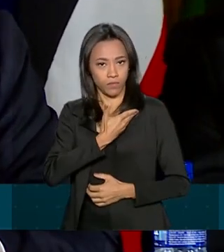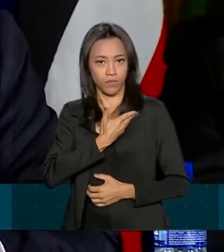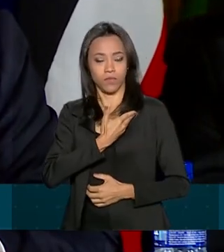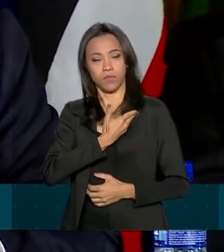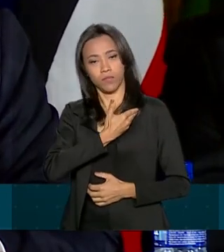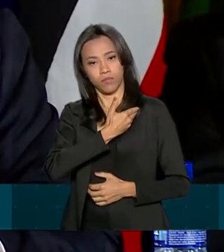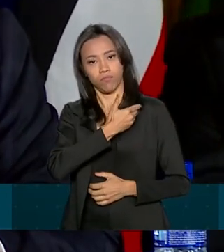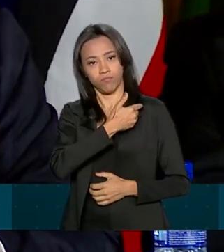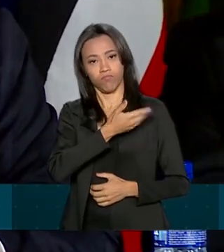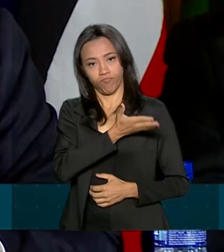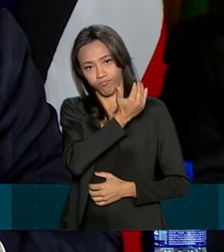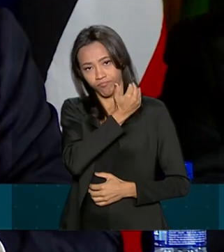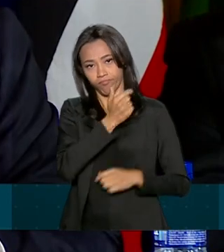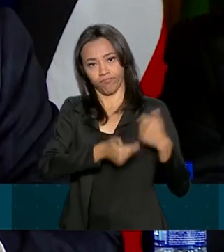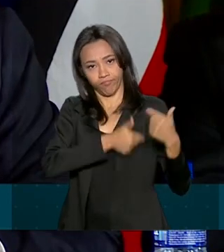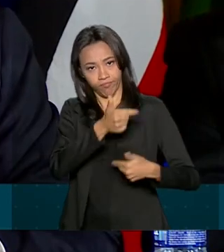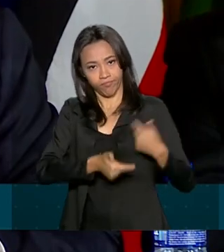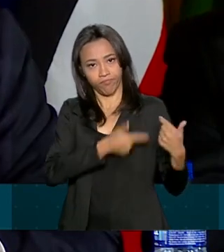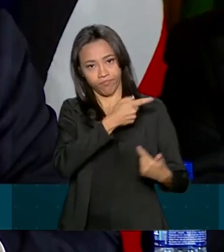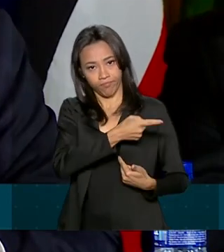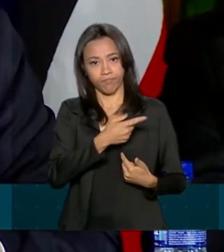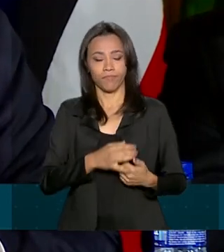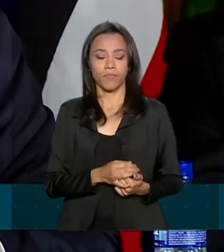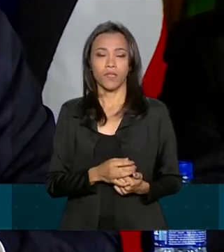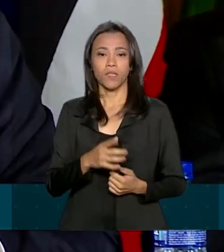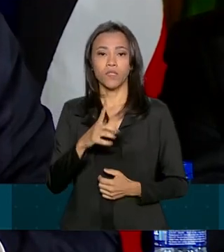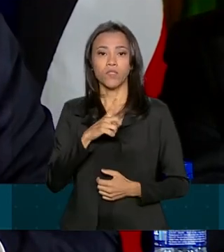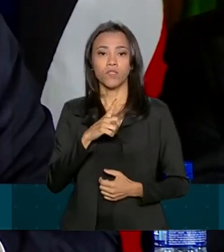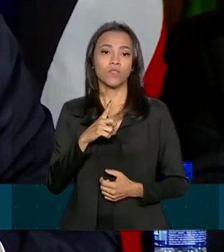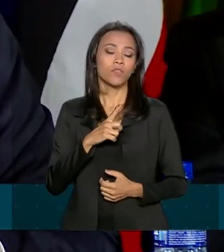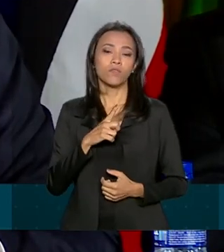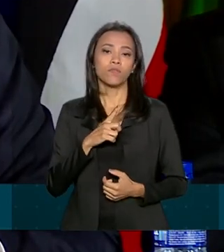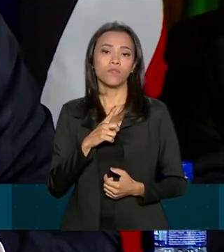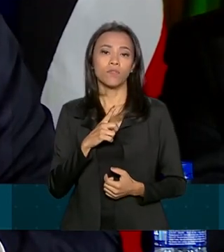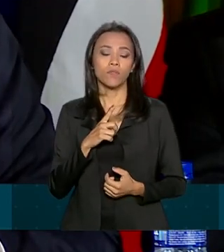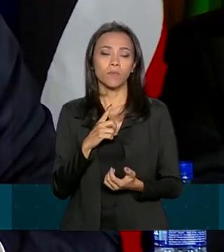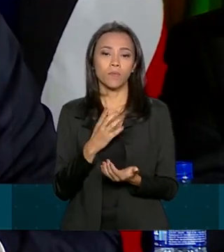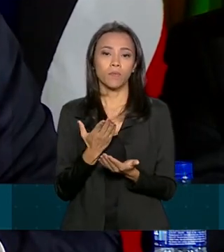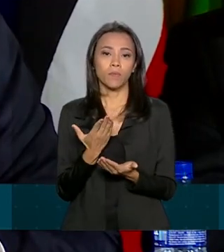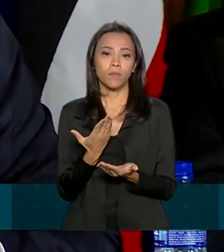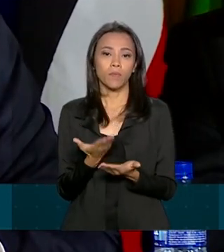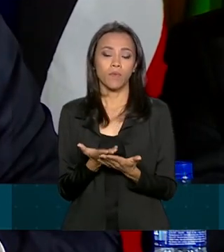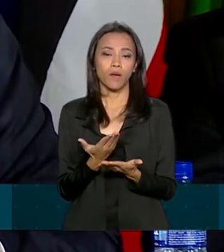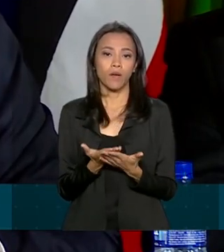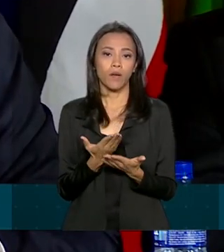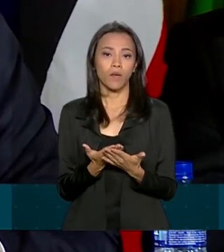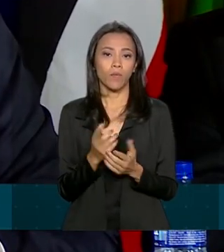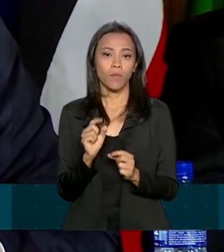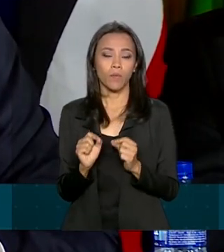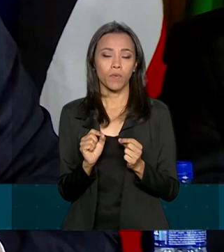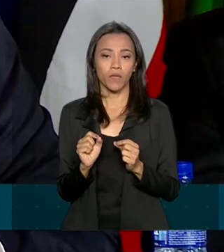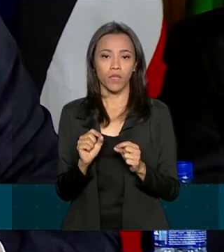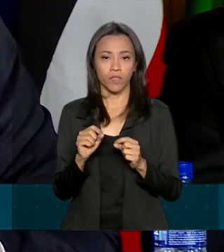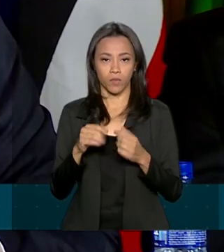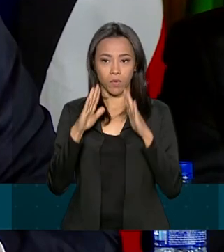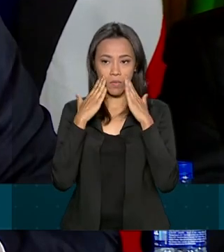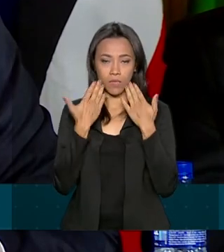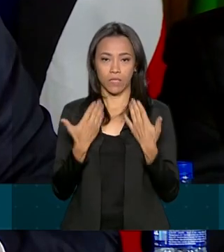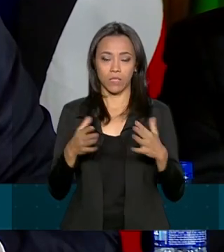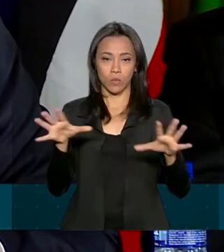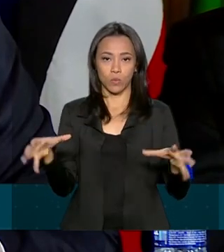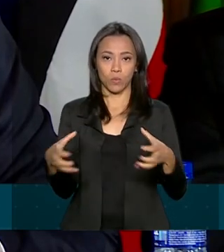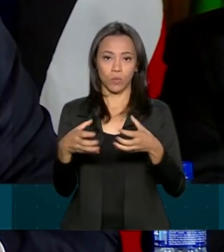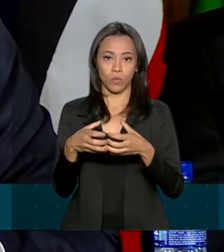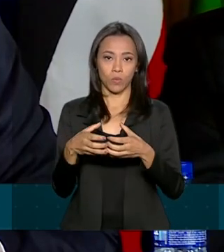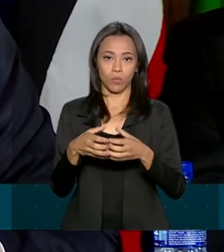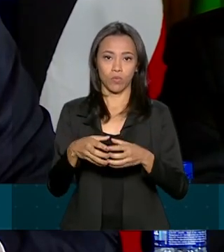Tive uma aula hoje na demonstração de uma orquestra, onde